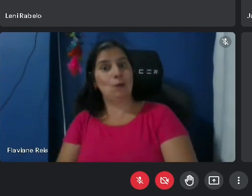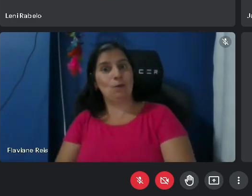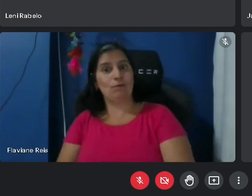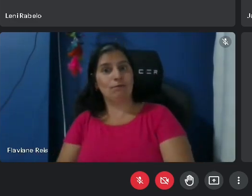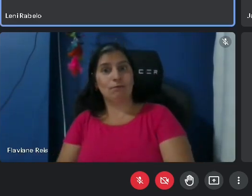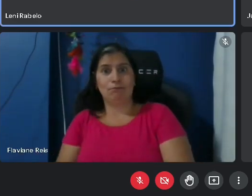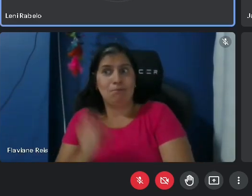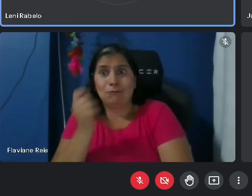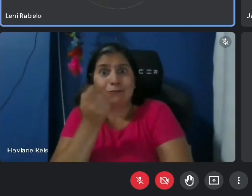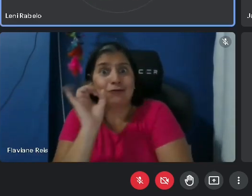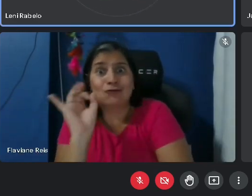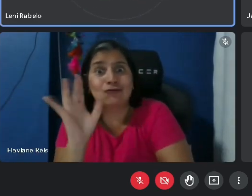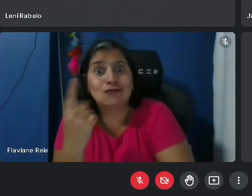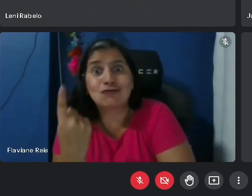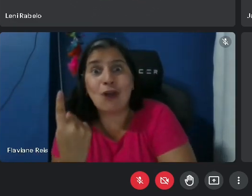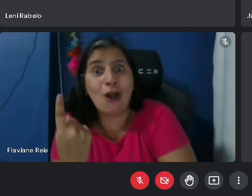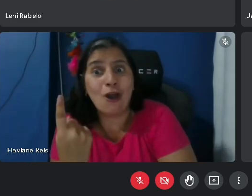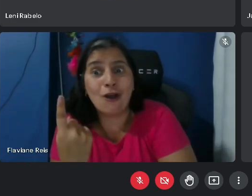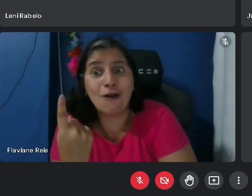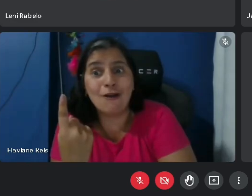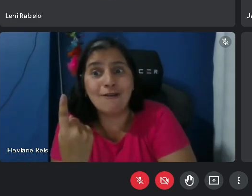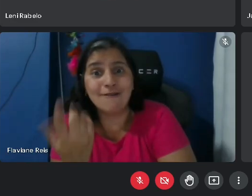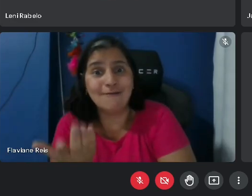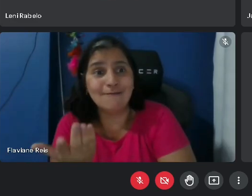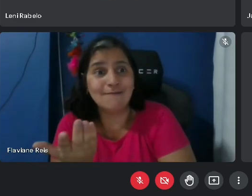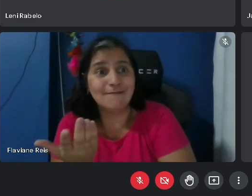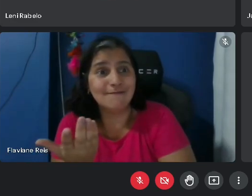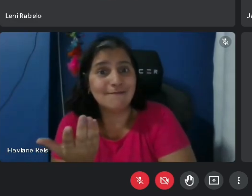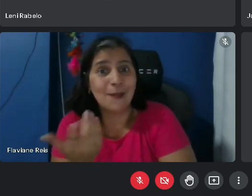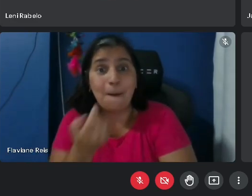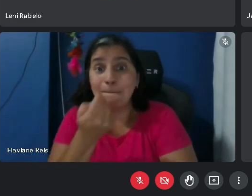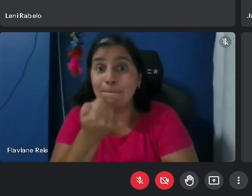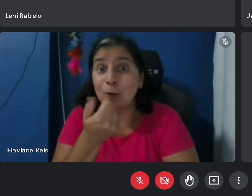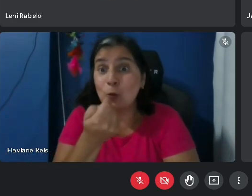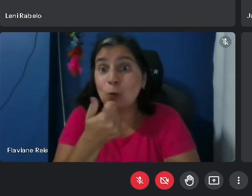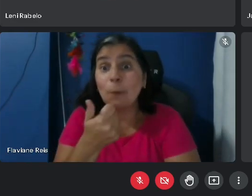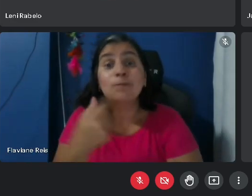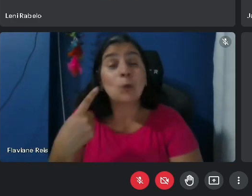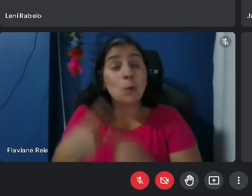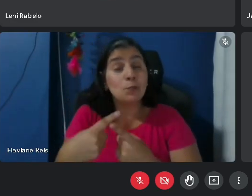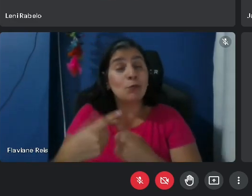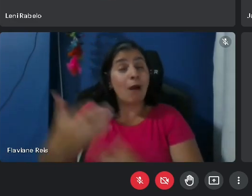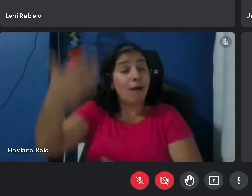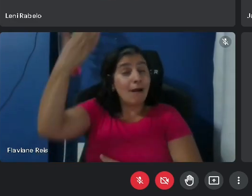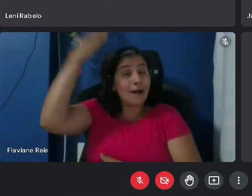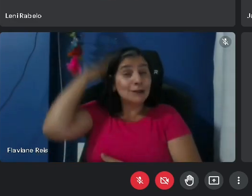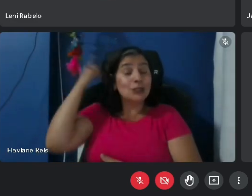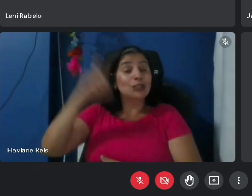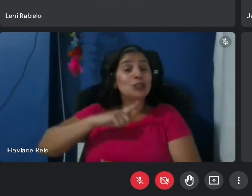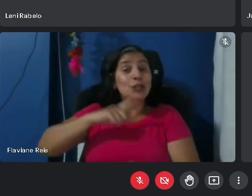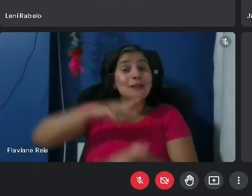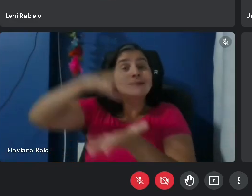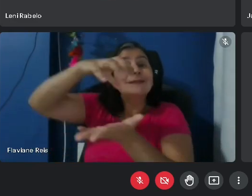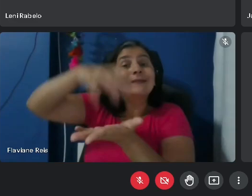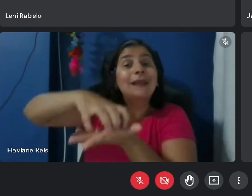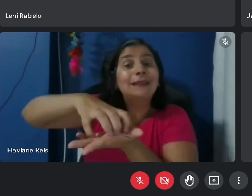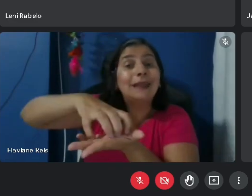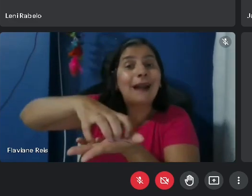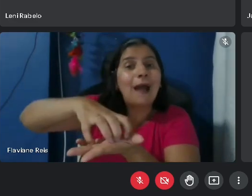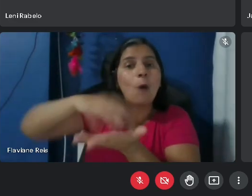da lei. Então, é necessário que se consiga. Mas só isso? Isso é muito pouco.